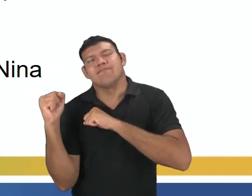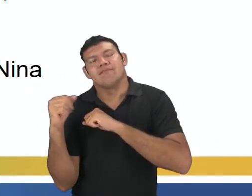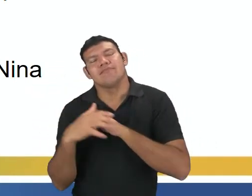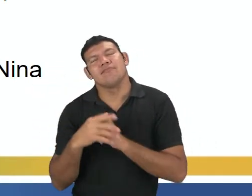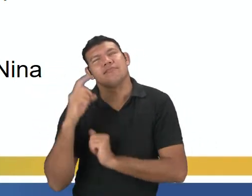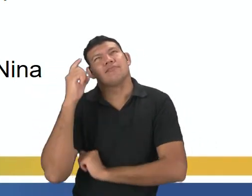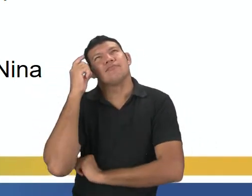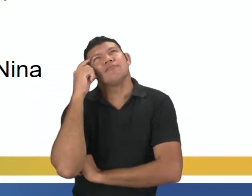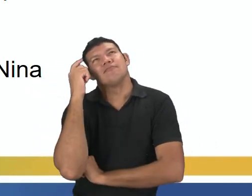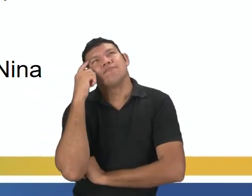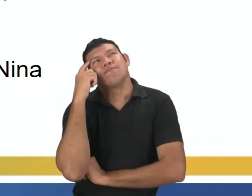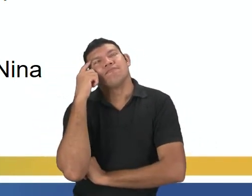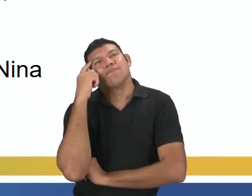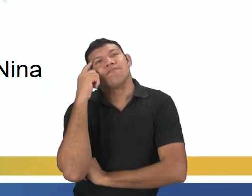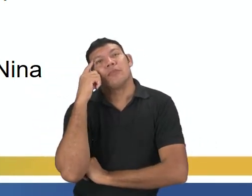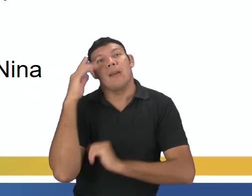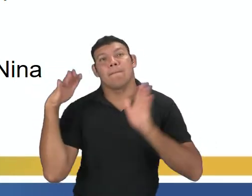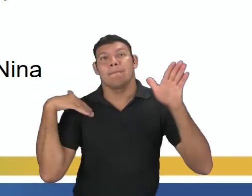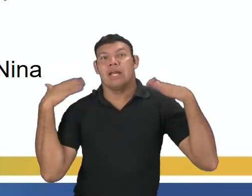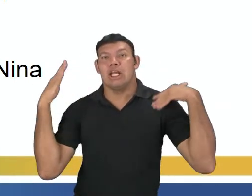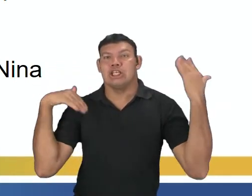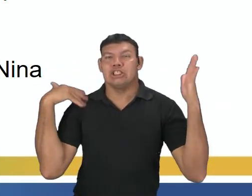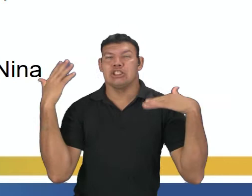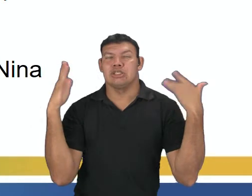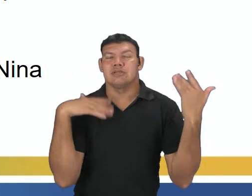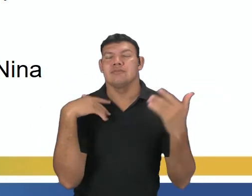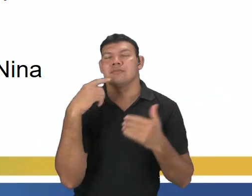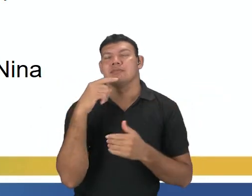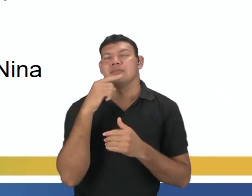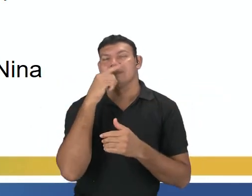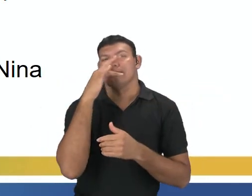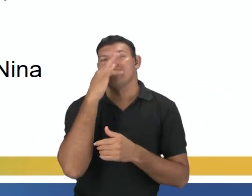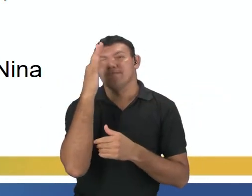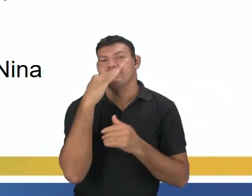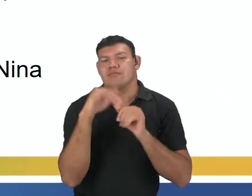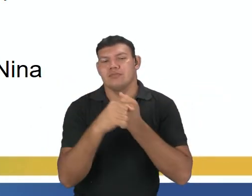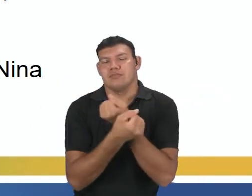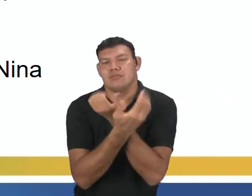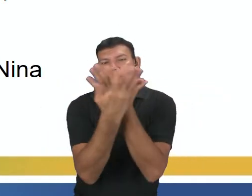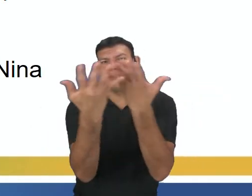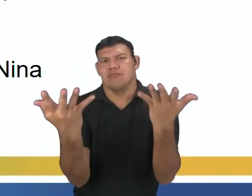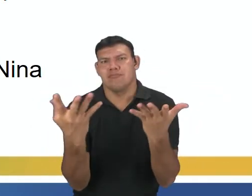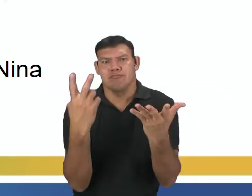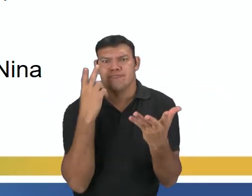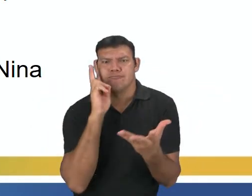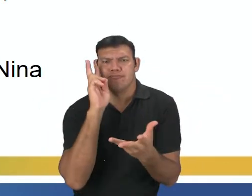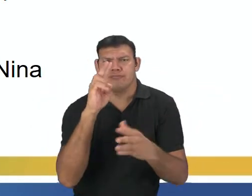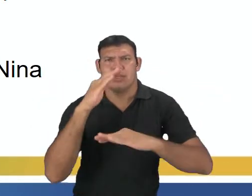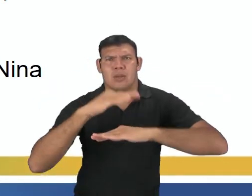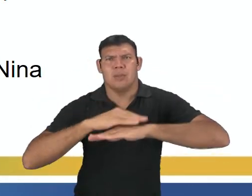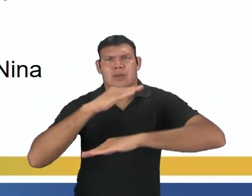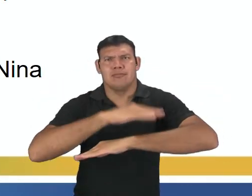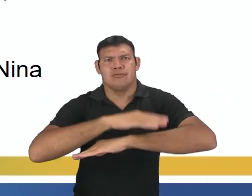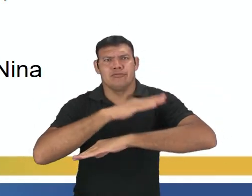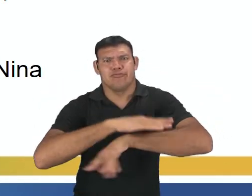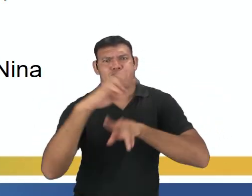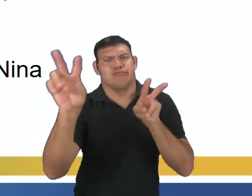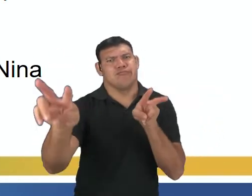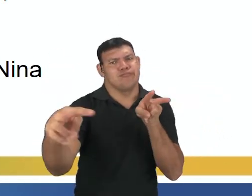enquanto passeava pelo jardim, Nina viu um sapo. Sapo também viu